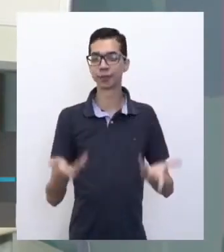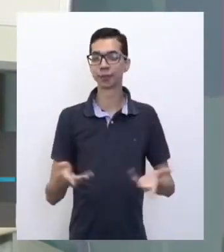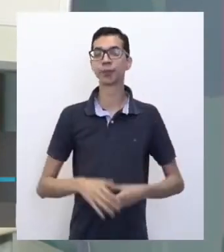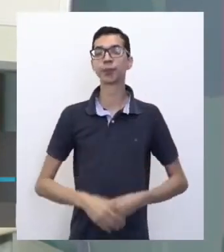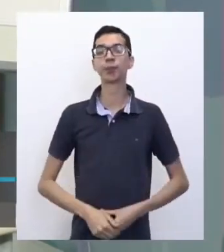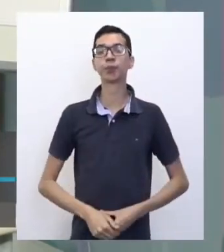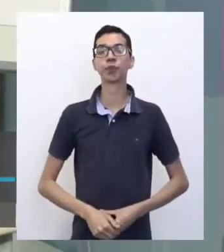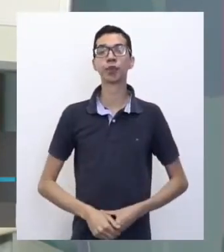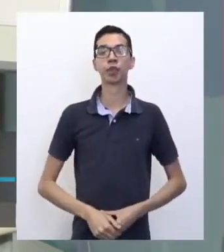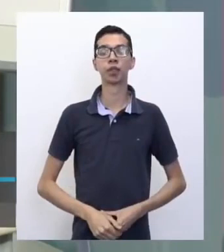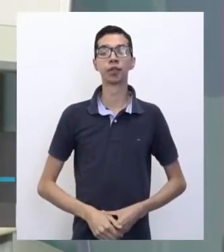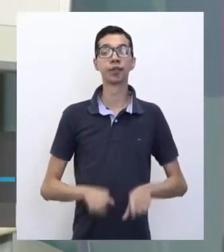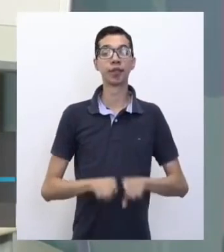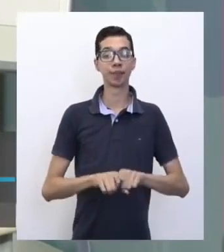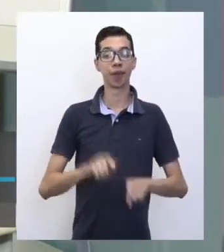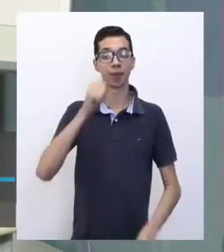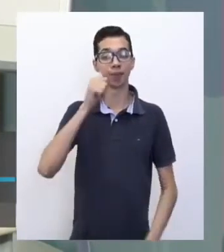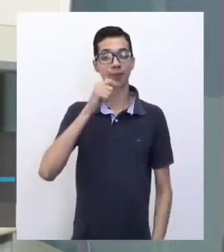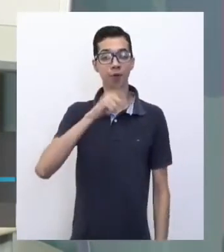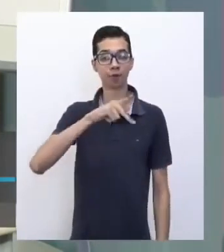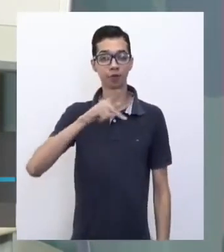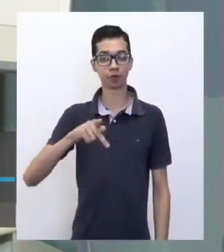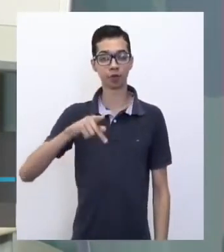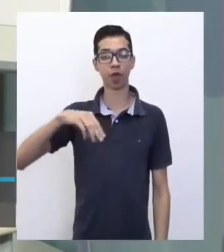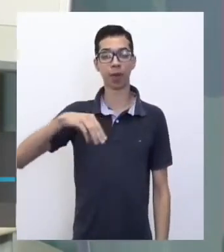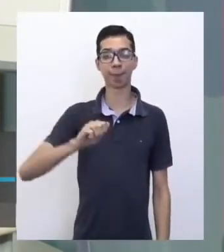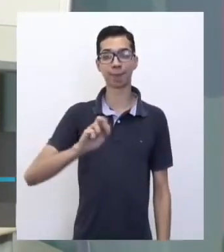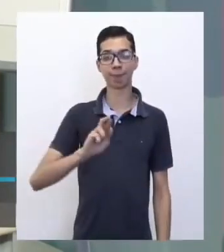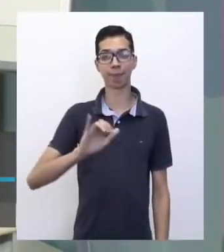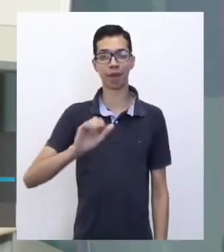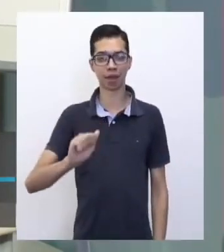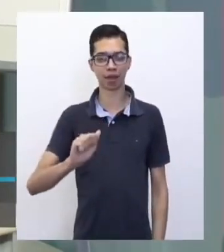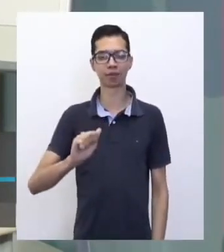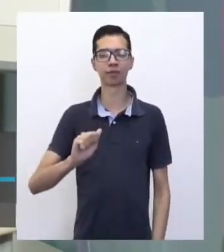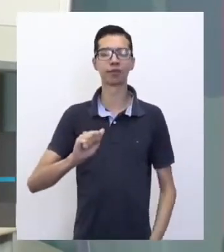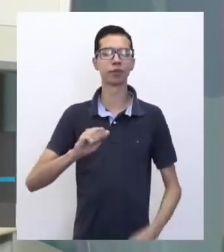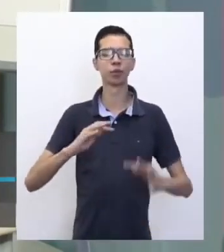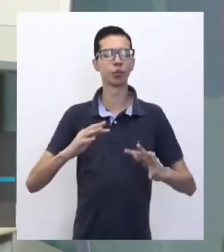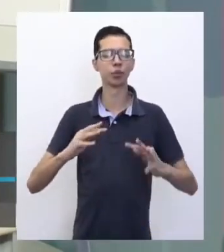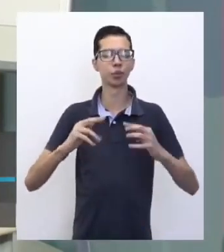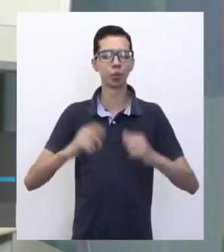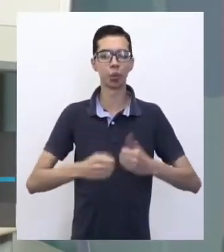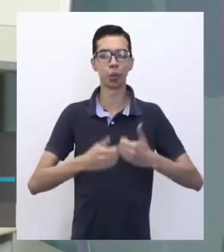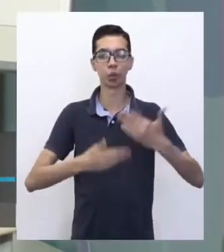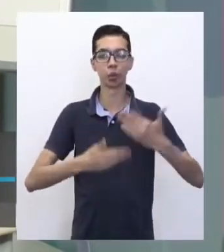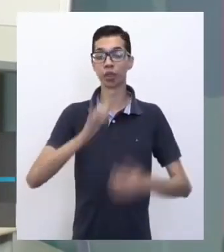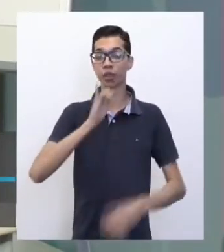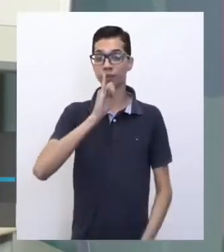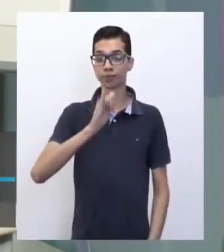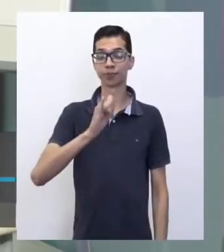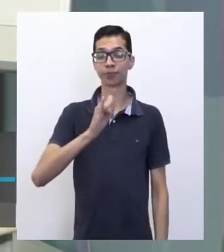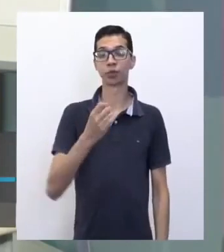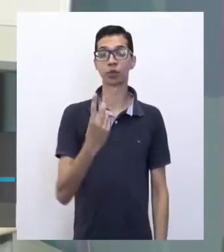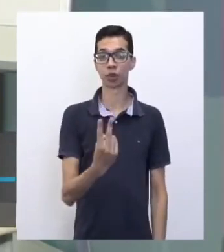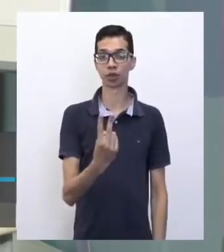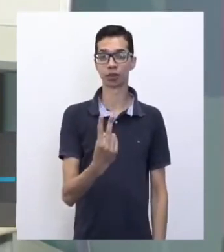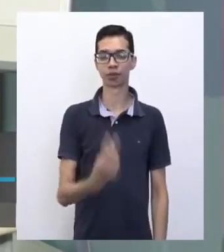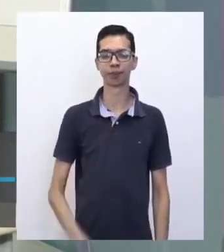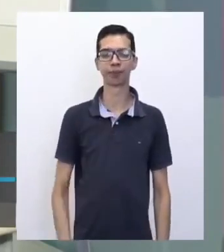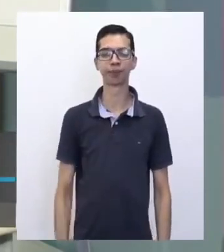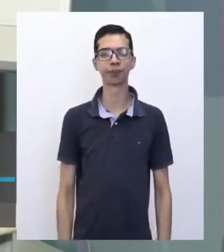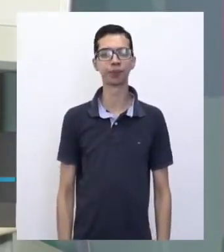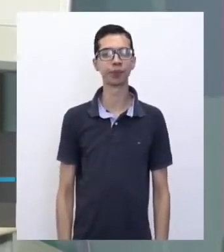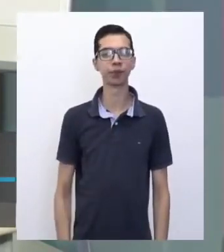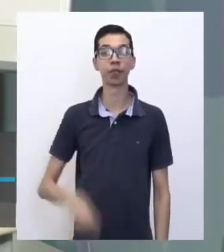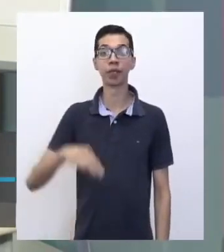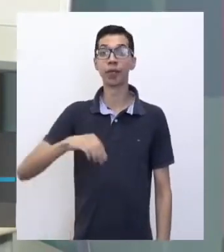Maria Eduarda, Cleiton, professora Márcia. Todos eles citaram o item 2, né? A entrada 2. A